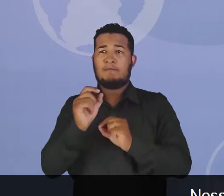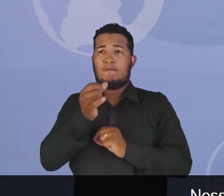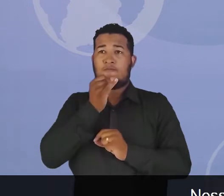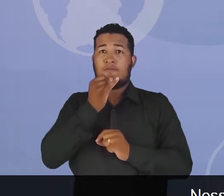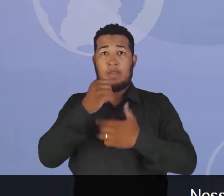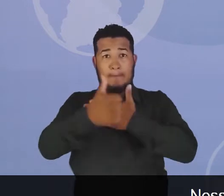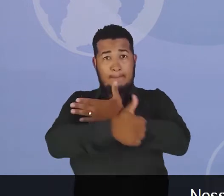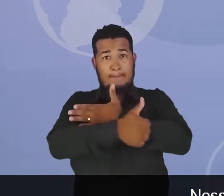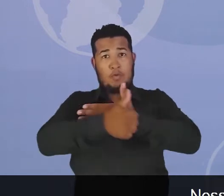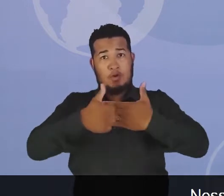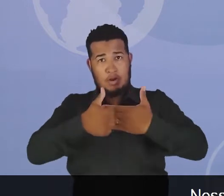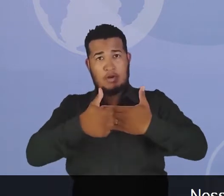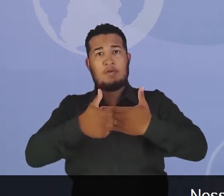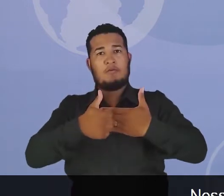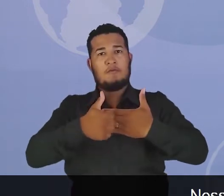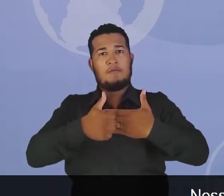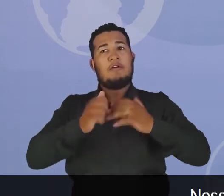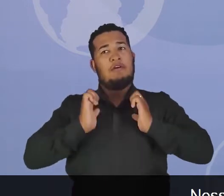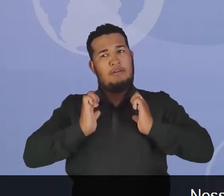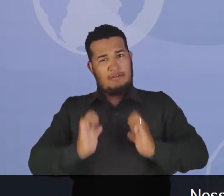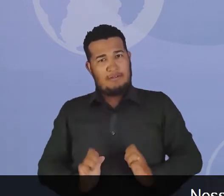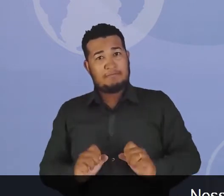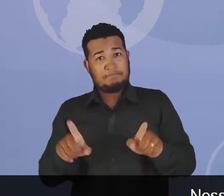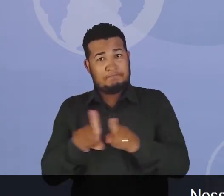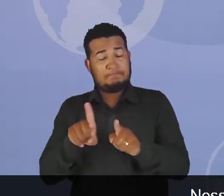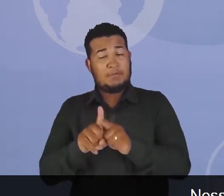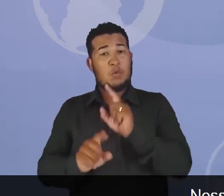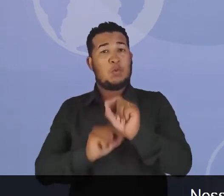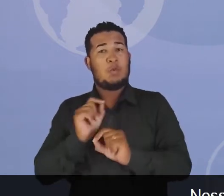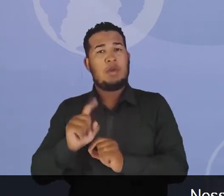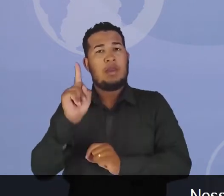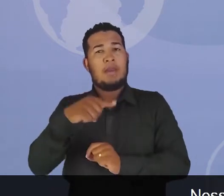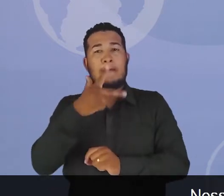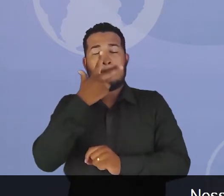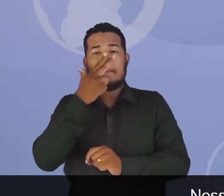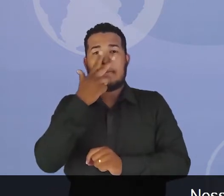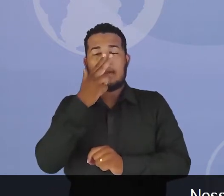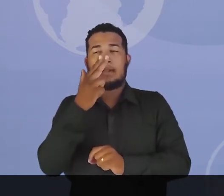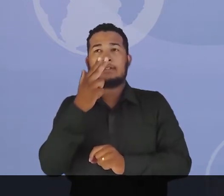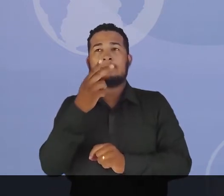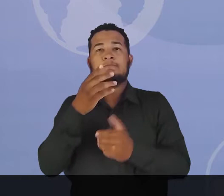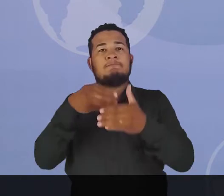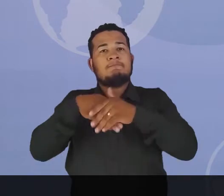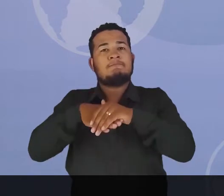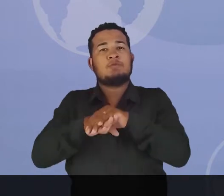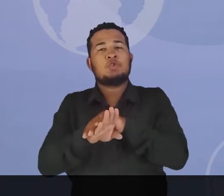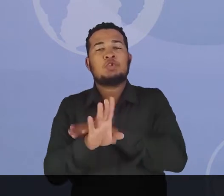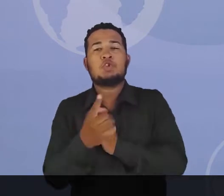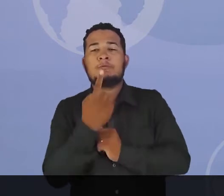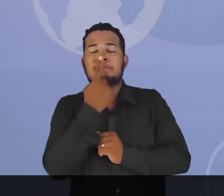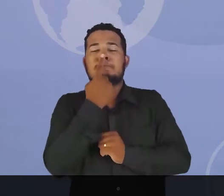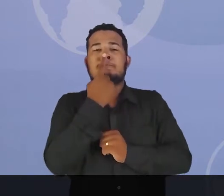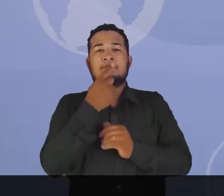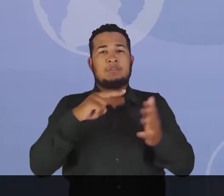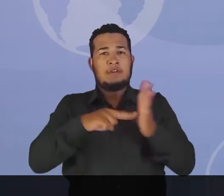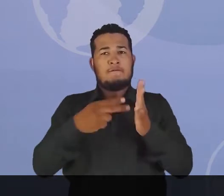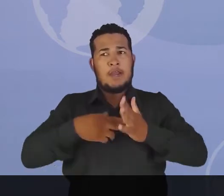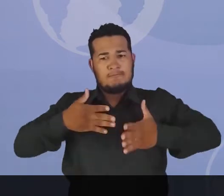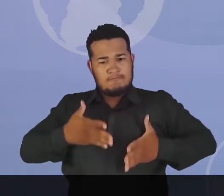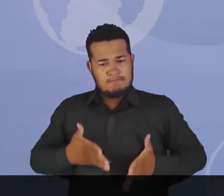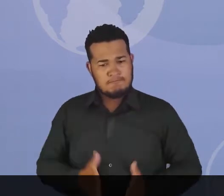moral, ética aqui para Aristóteles é um hábito. Nós não nascemos